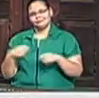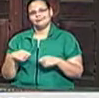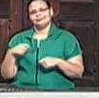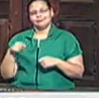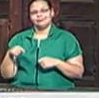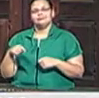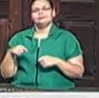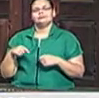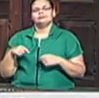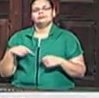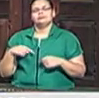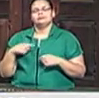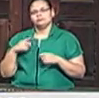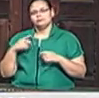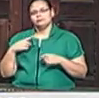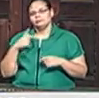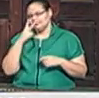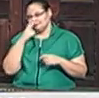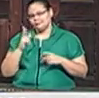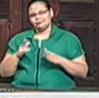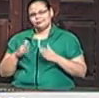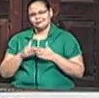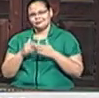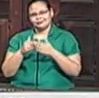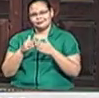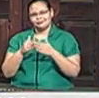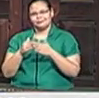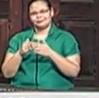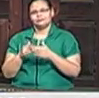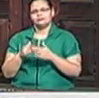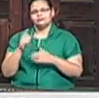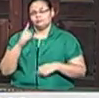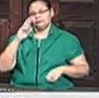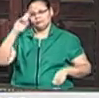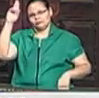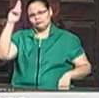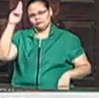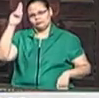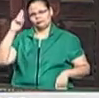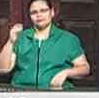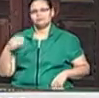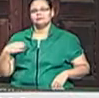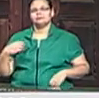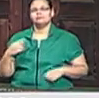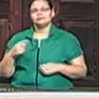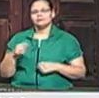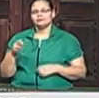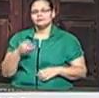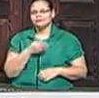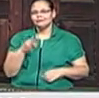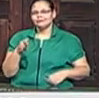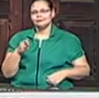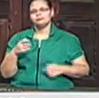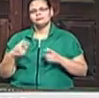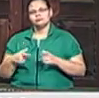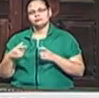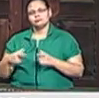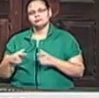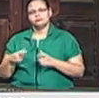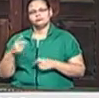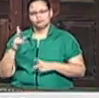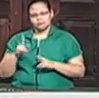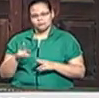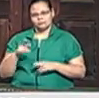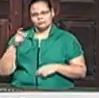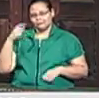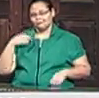barco tenha um timoneiro firme para apontar